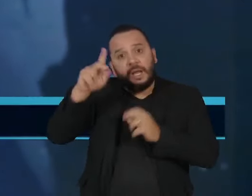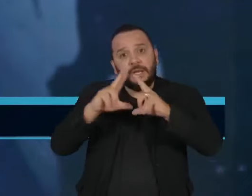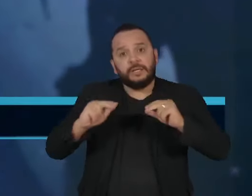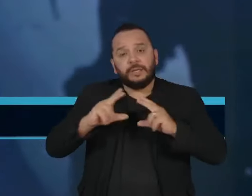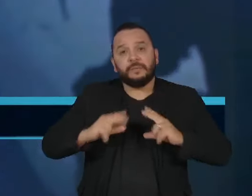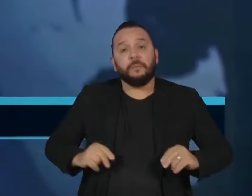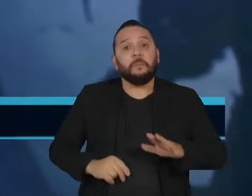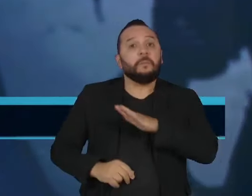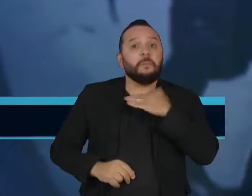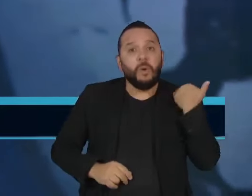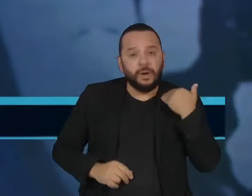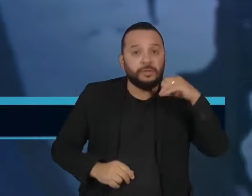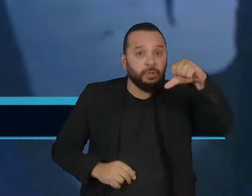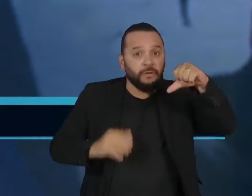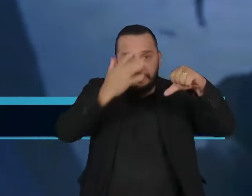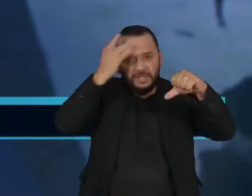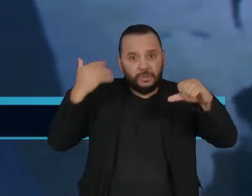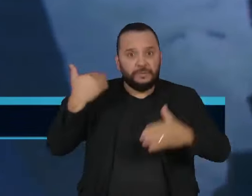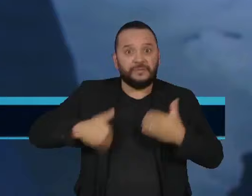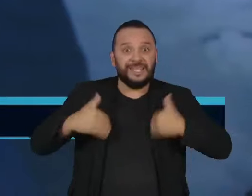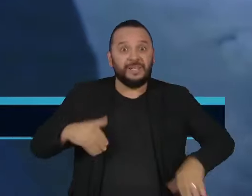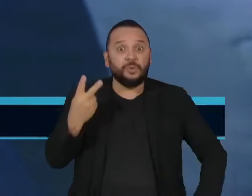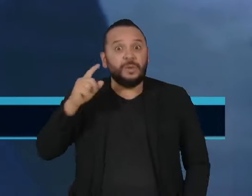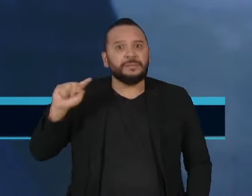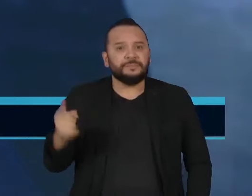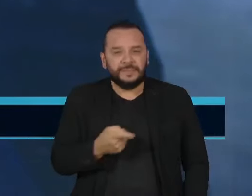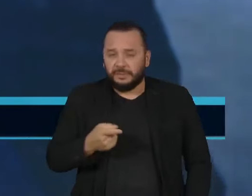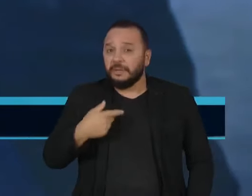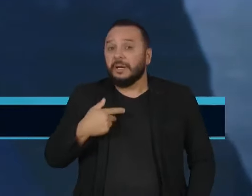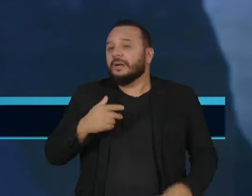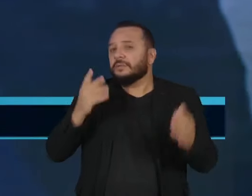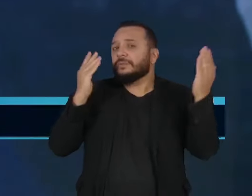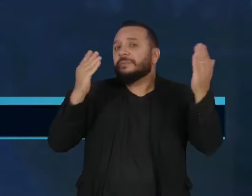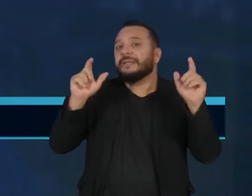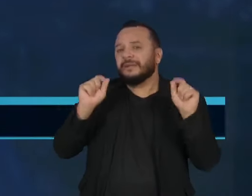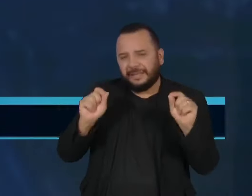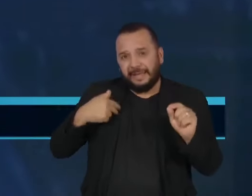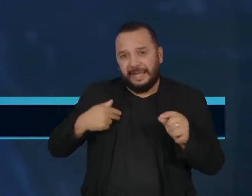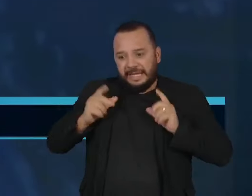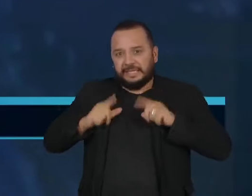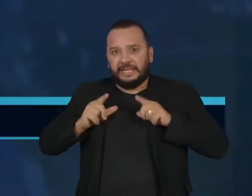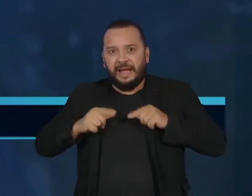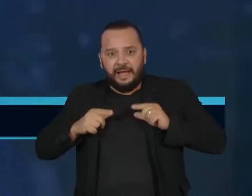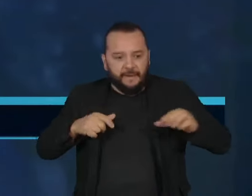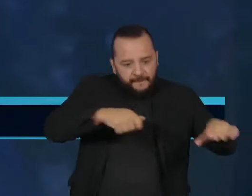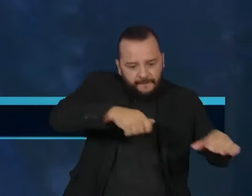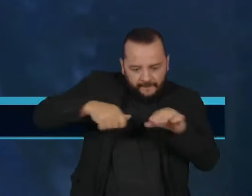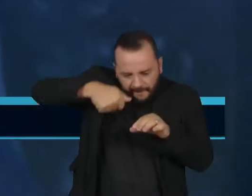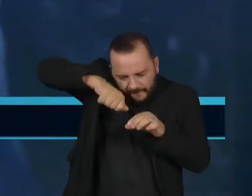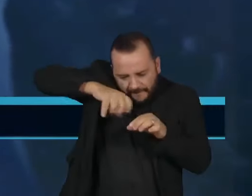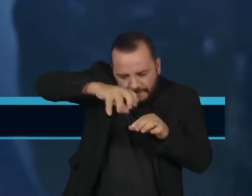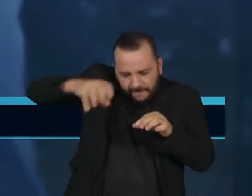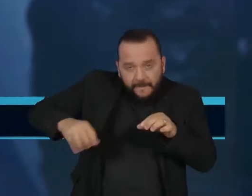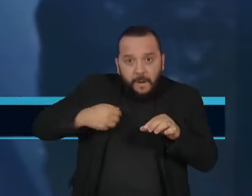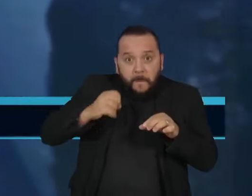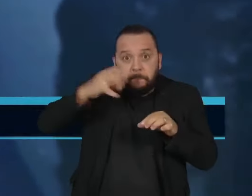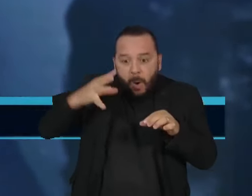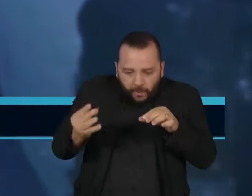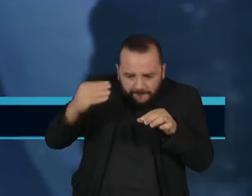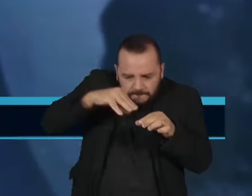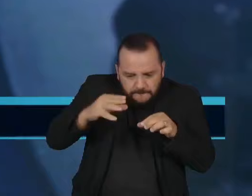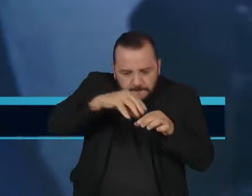de 2.000. A suspeita é de que agentes israelenses inseriram explosivos nos aparelhos. O pager, um aparelho muito usado